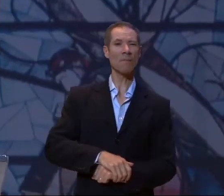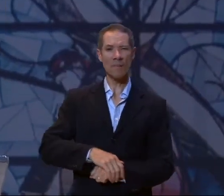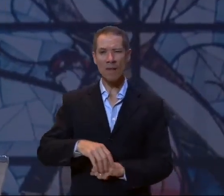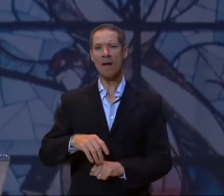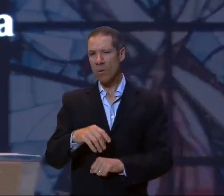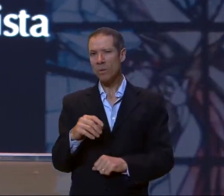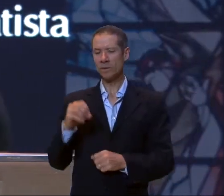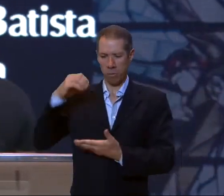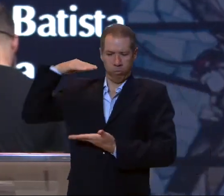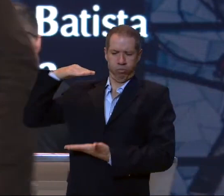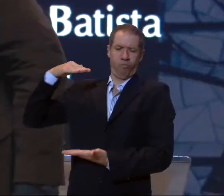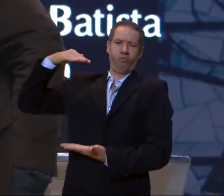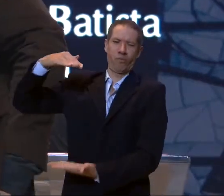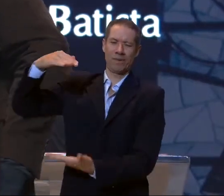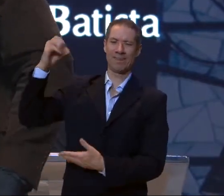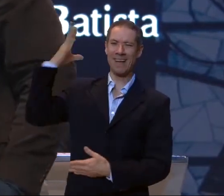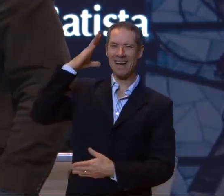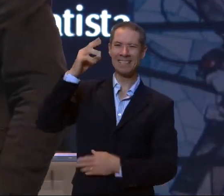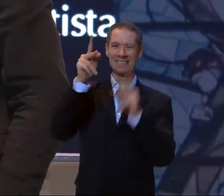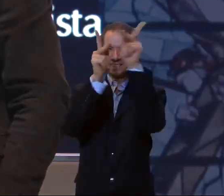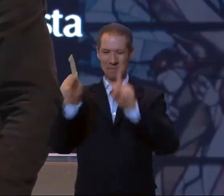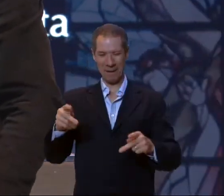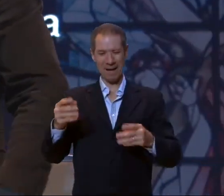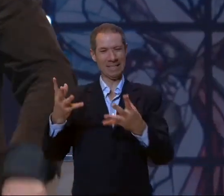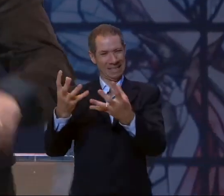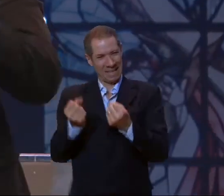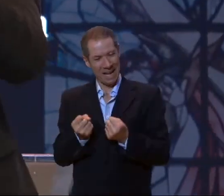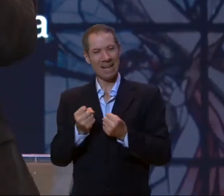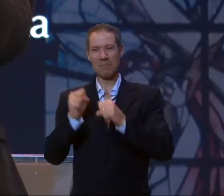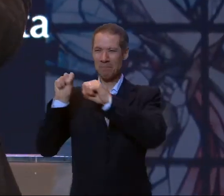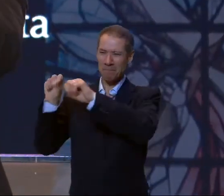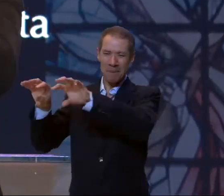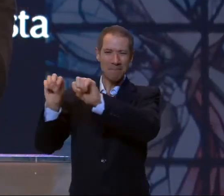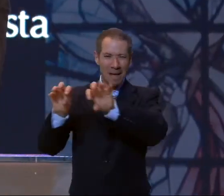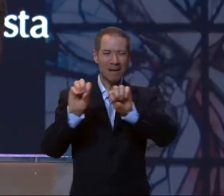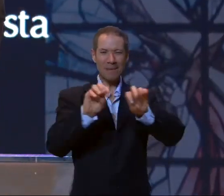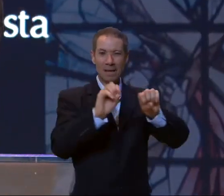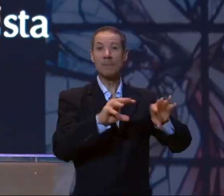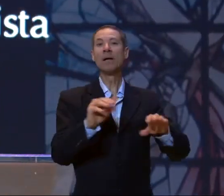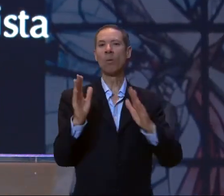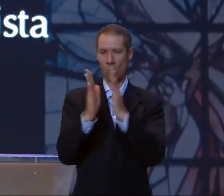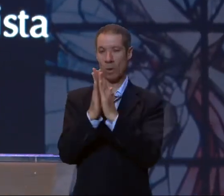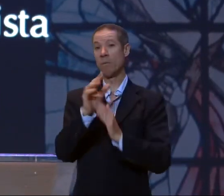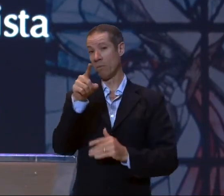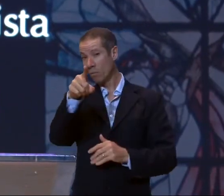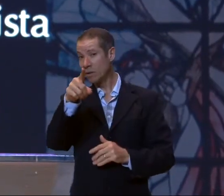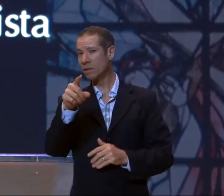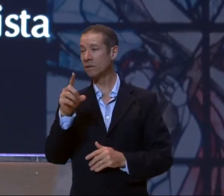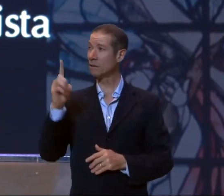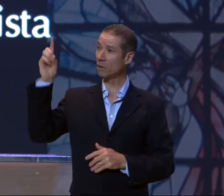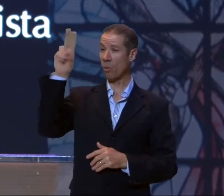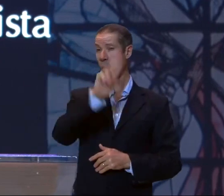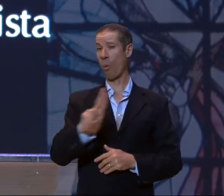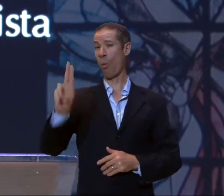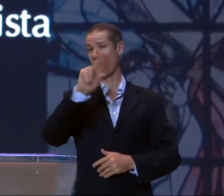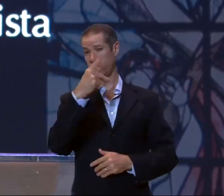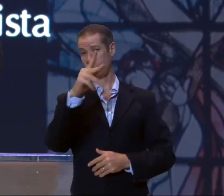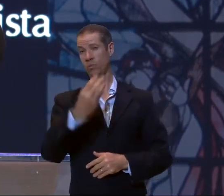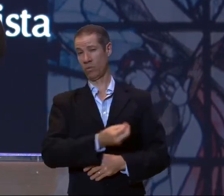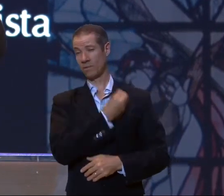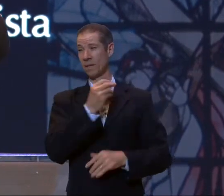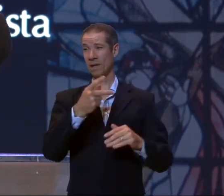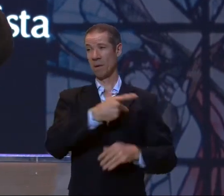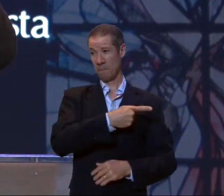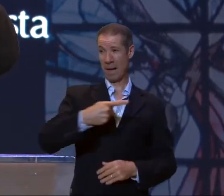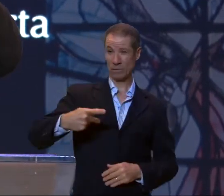graça e paz nas mãos, onde você está, fique de pé. Eu quero orar por você agora, pedir que Deus te use. Pastor,